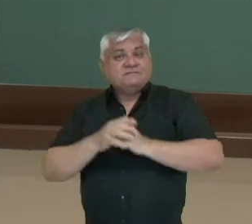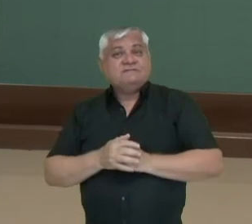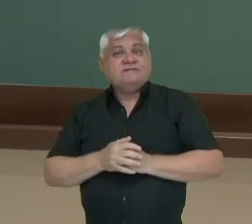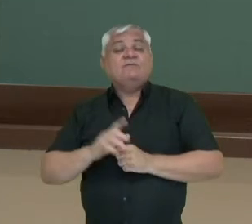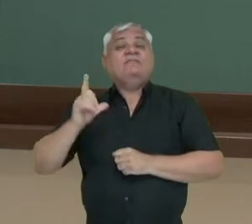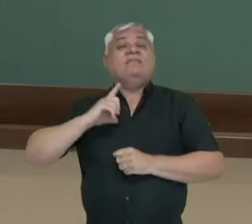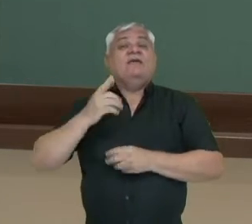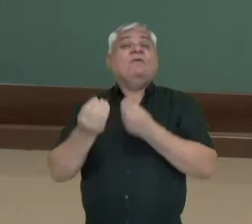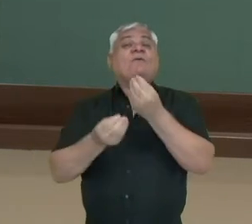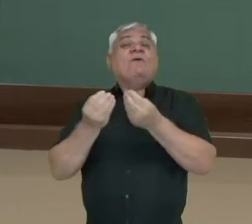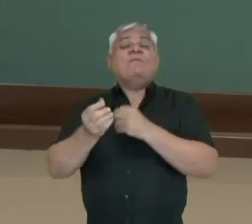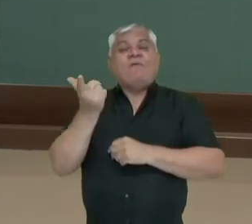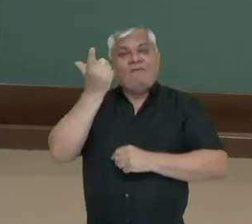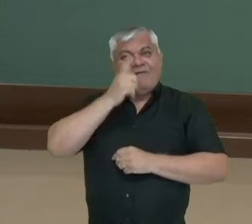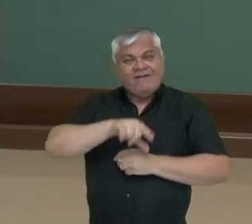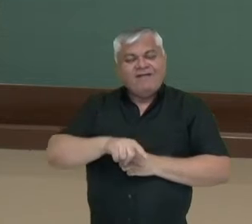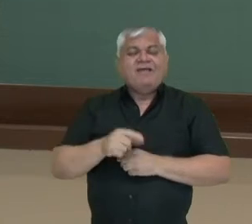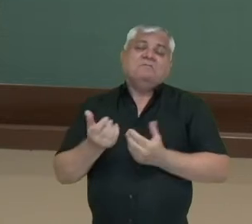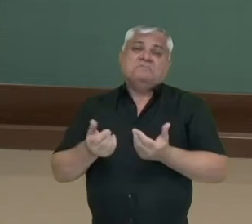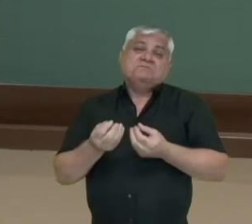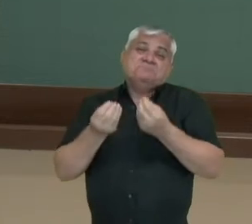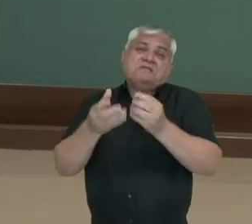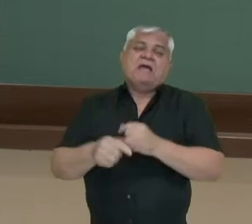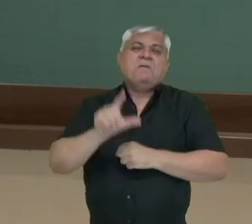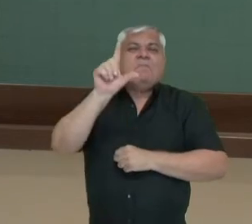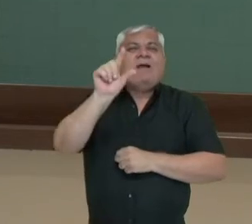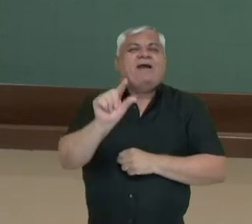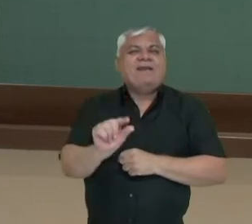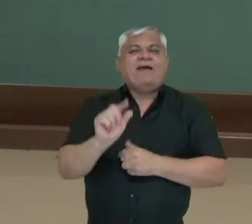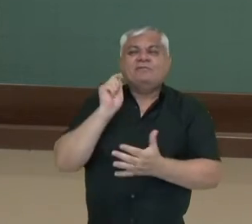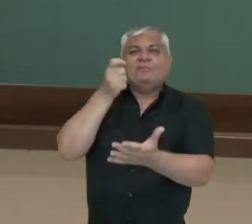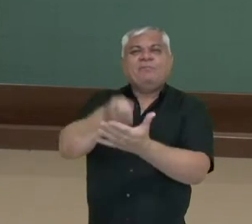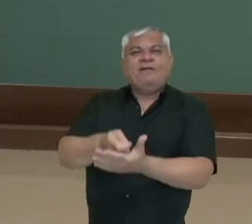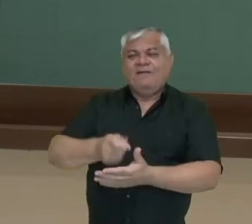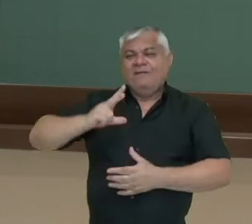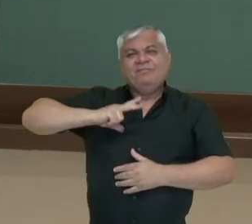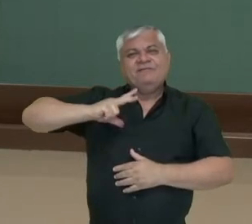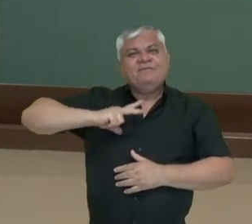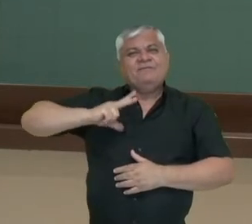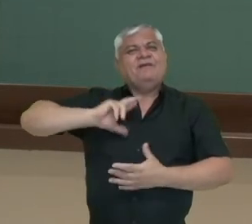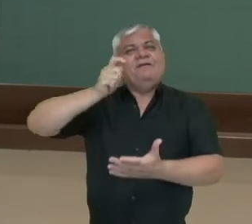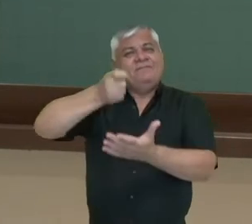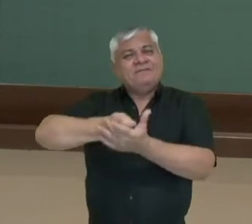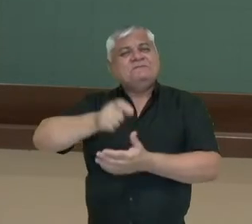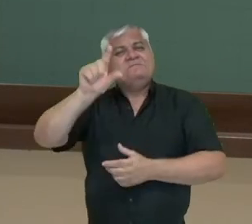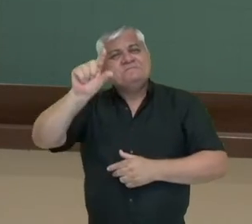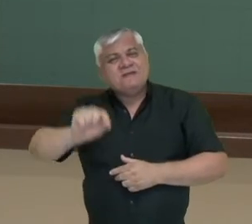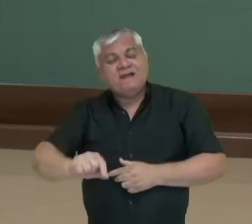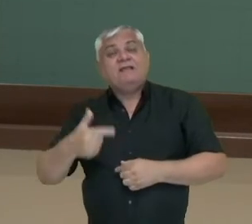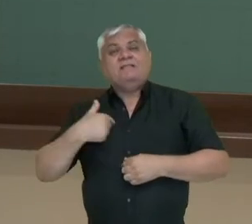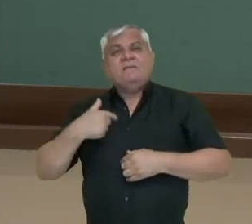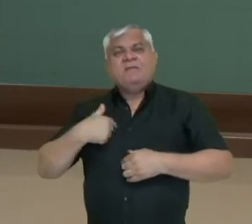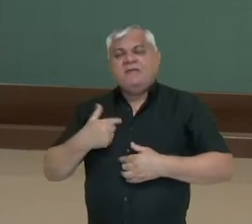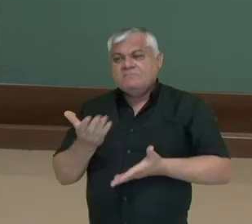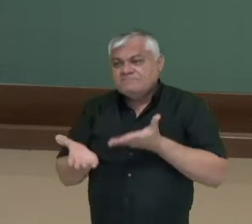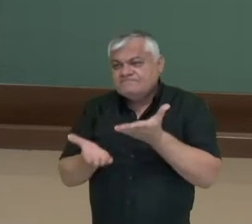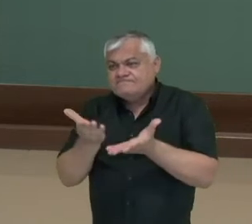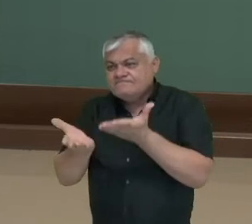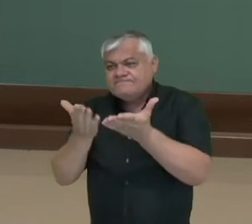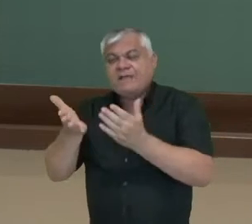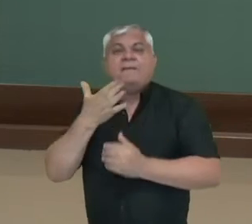e, consequentemente, às vezes podem oferecer preços melhores e também, não só preços melhores, atendimentos melhores, porque